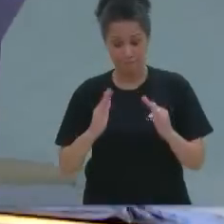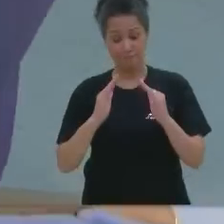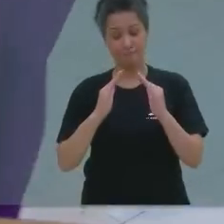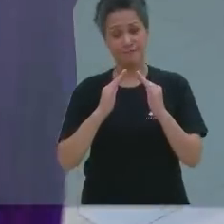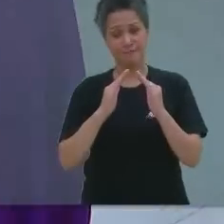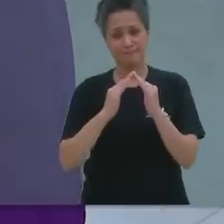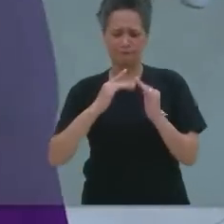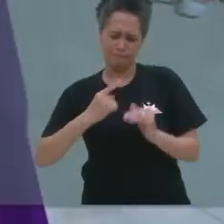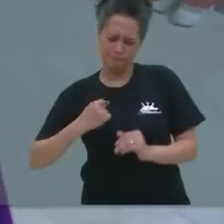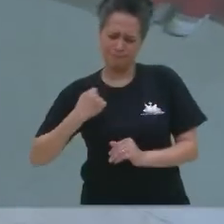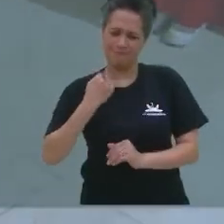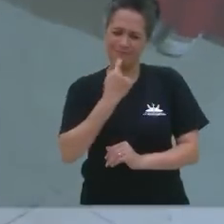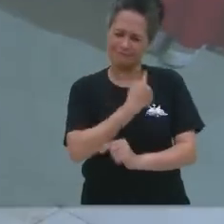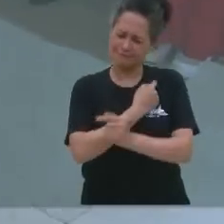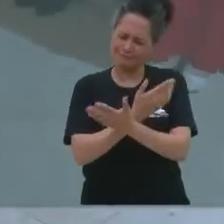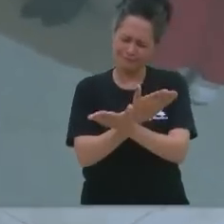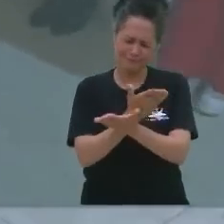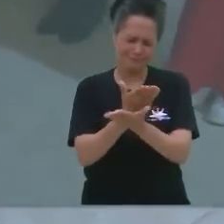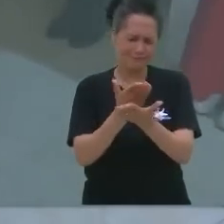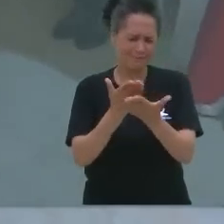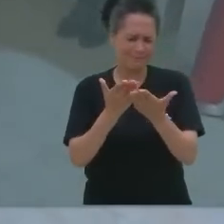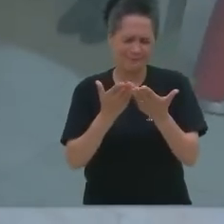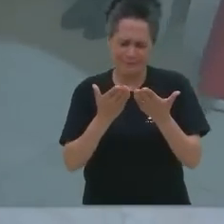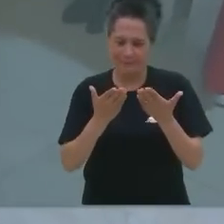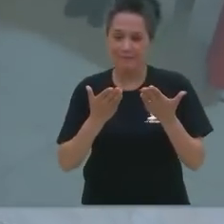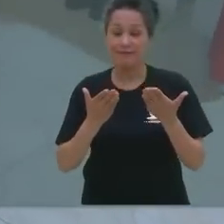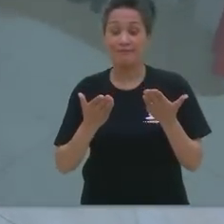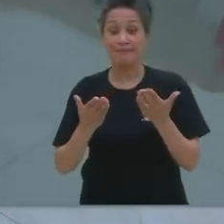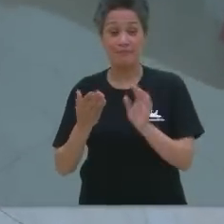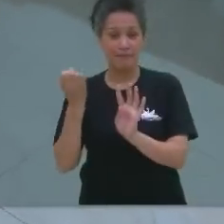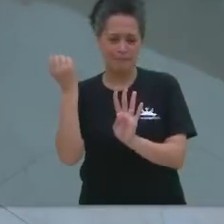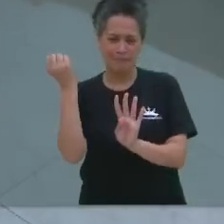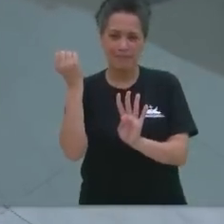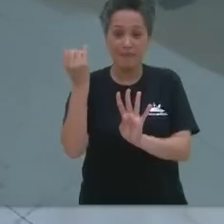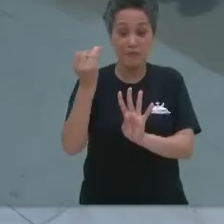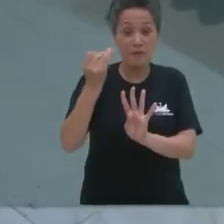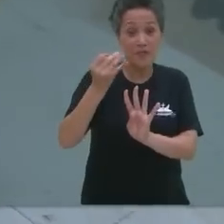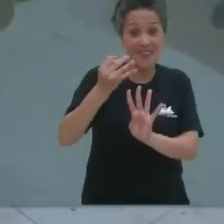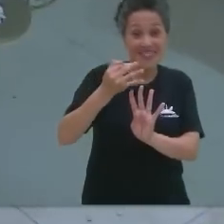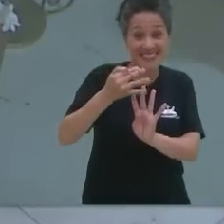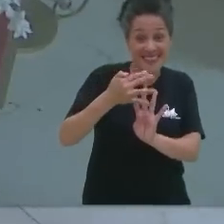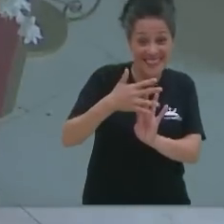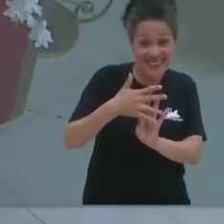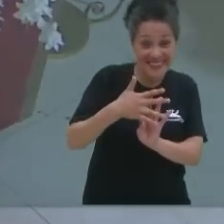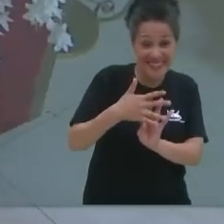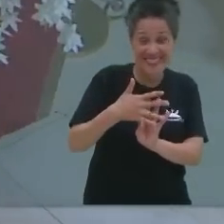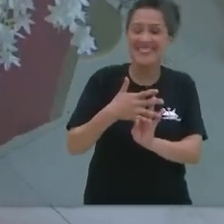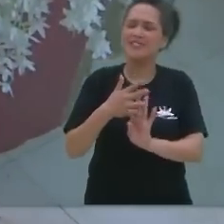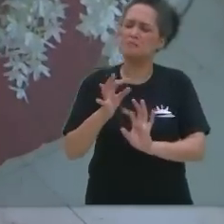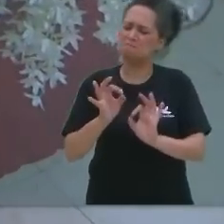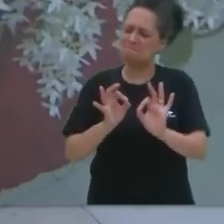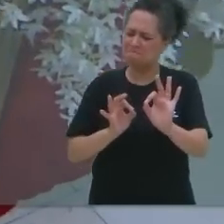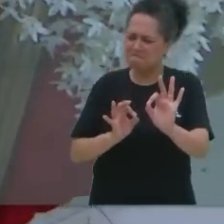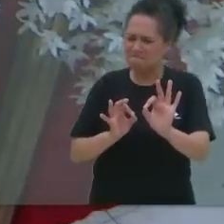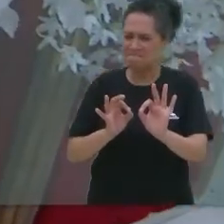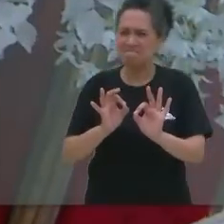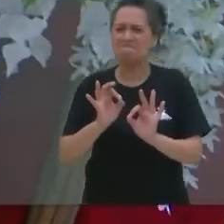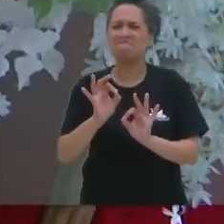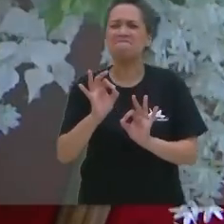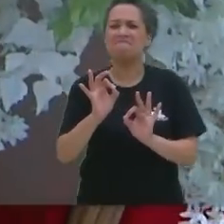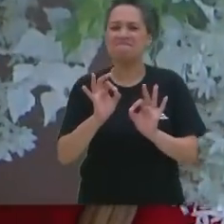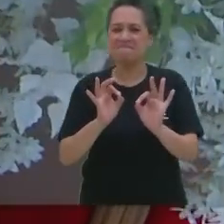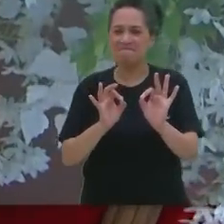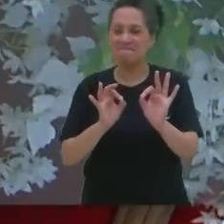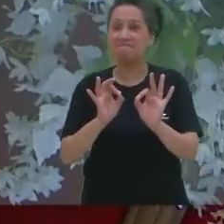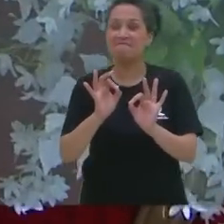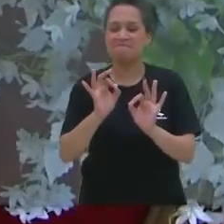lar. Advento, a sua vinda, nós queremos preparar. Vem,